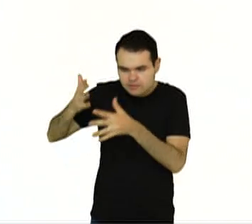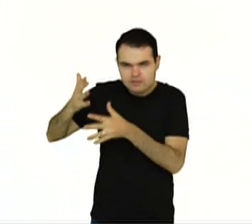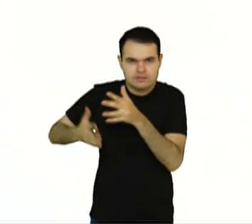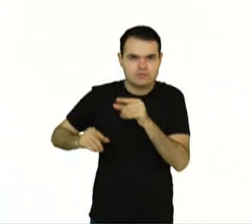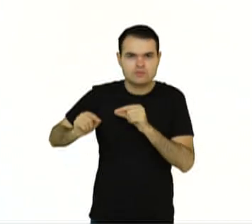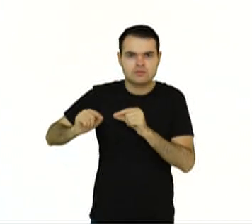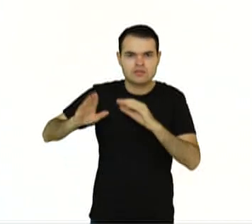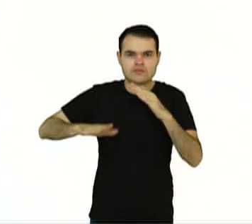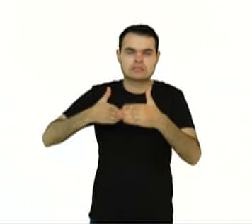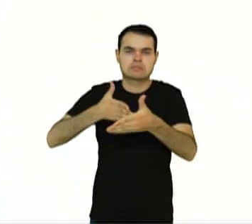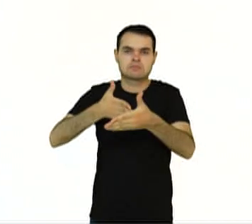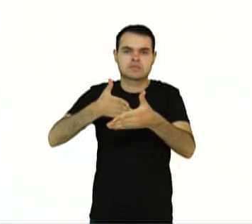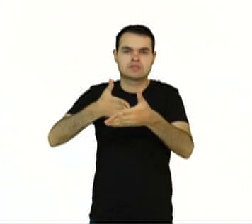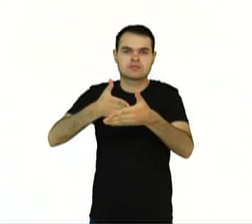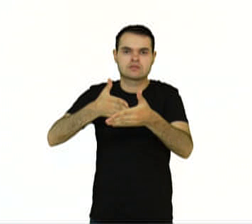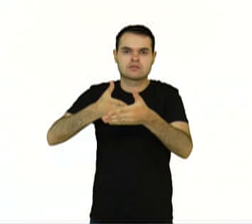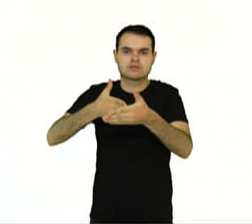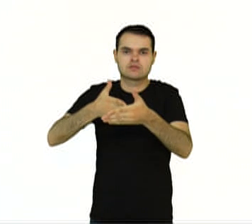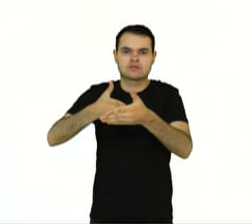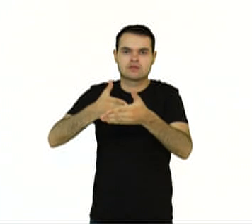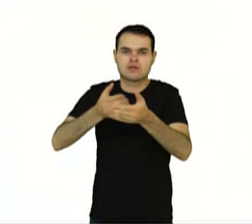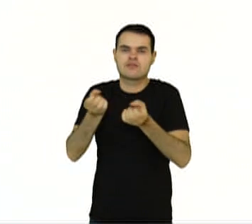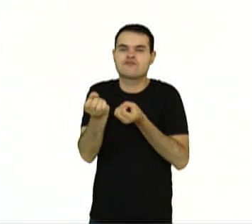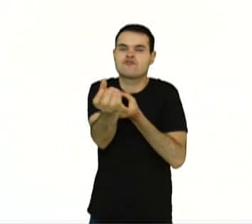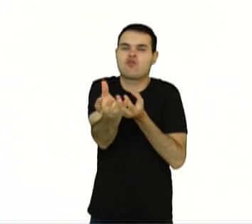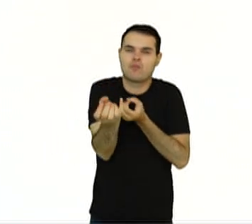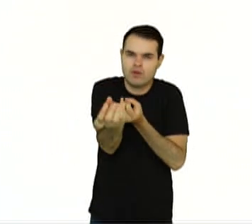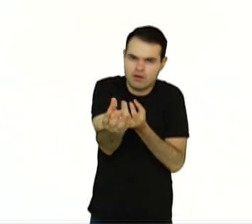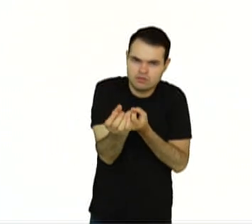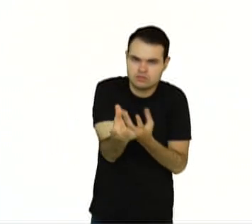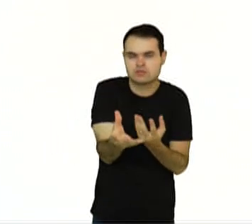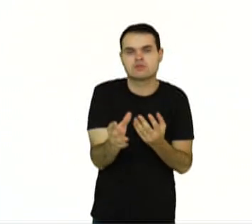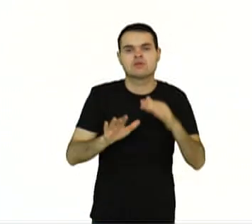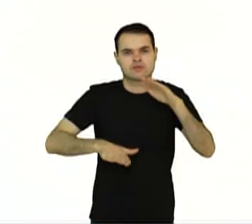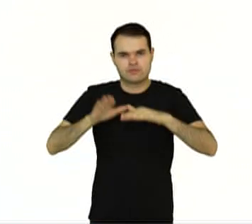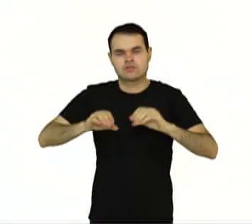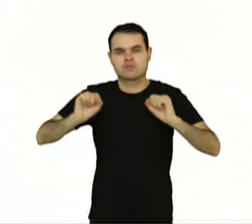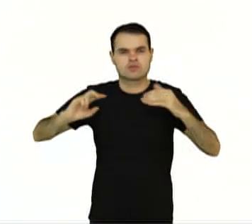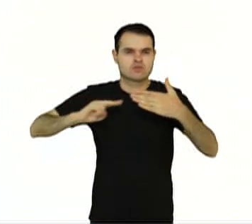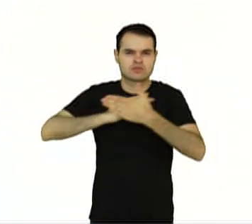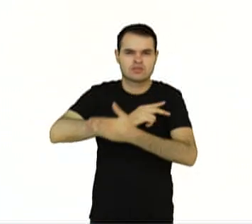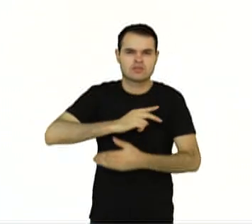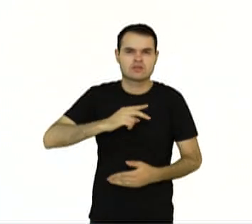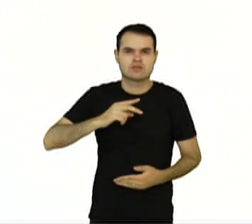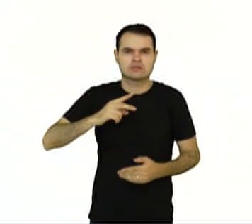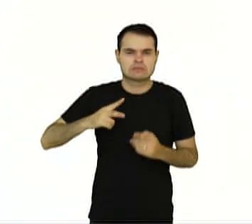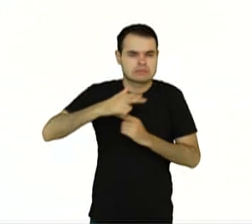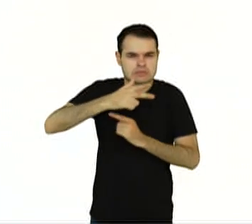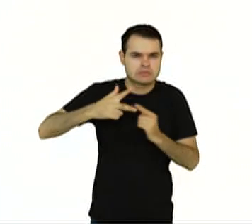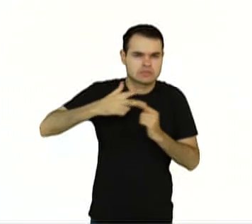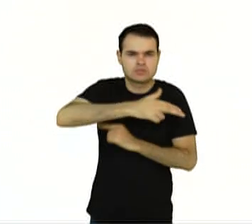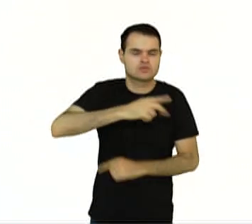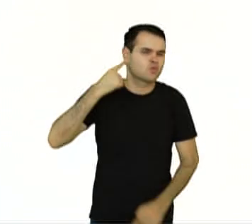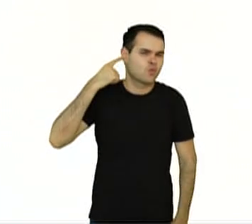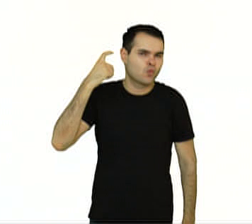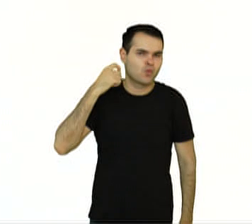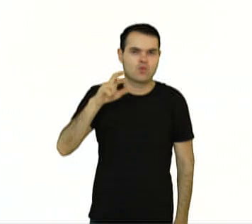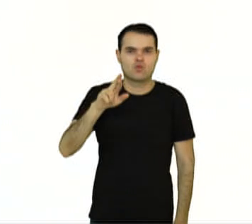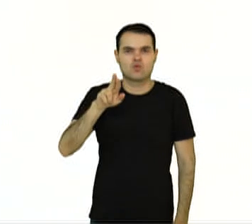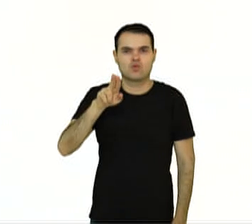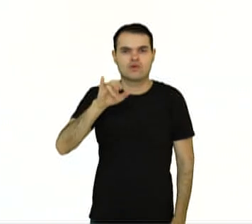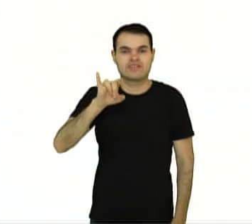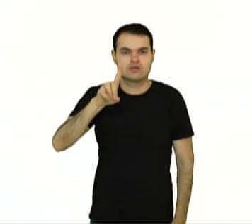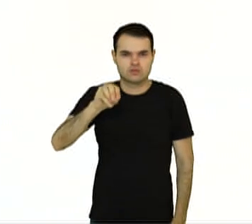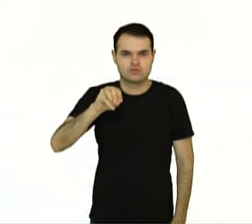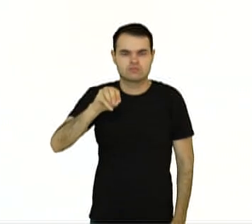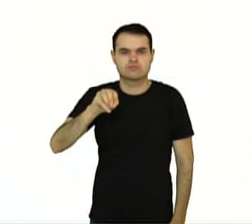pela limitação do tráfego das informações, o que pode acabar gerando ruídos no sinal. E aqui eu quero aproveitar um evento que